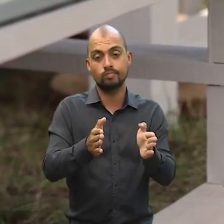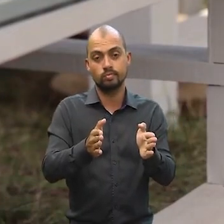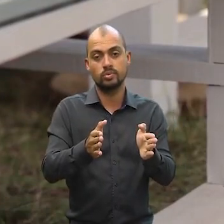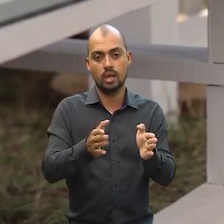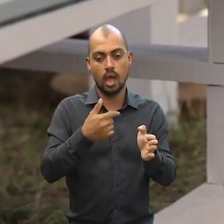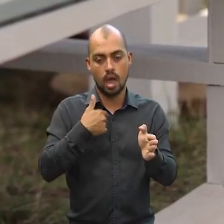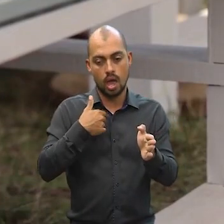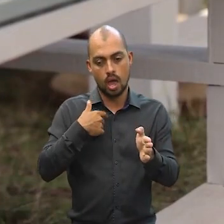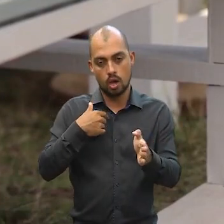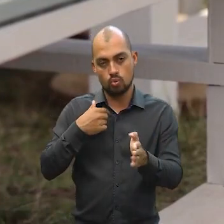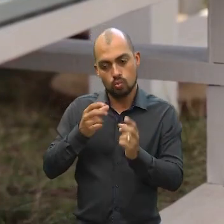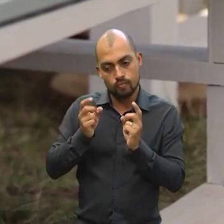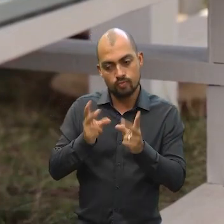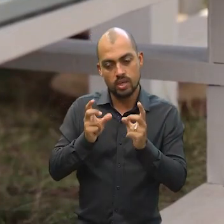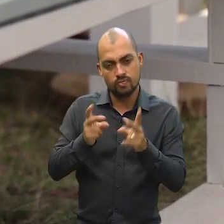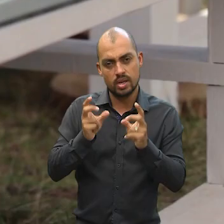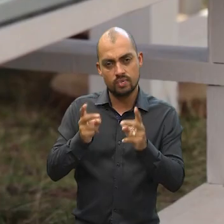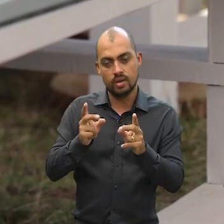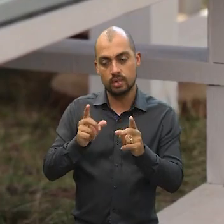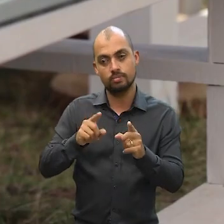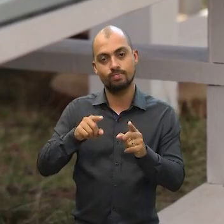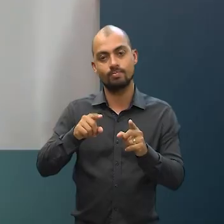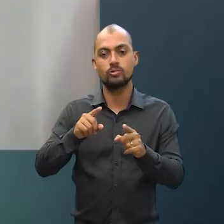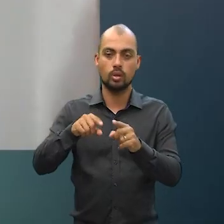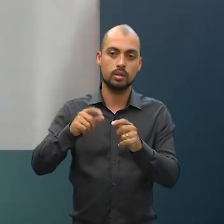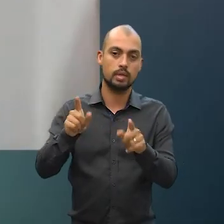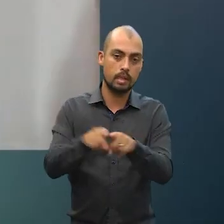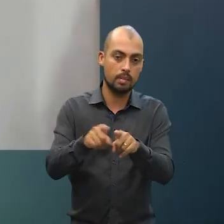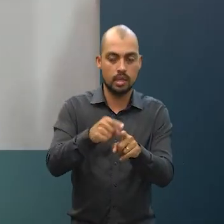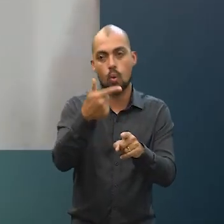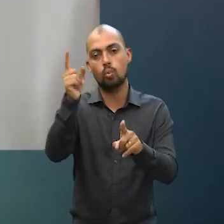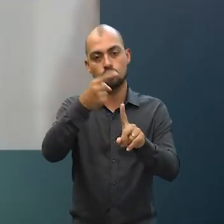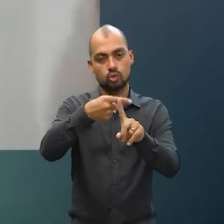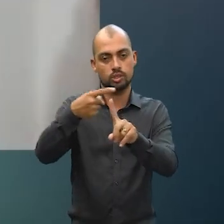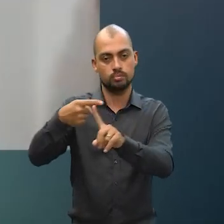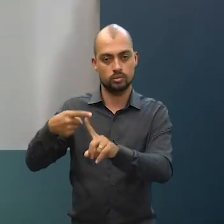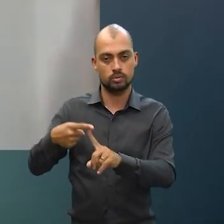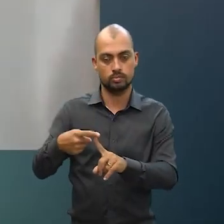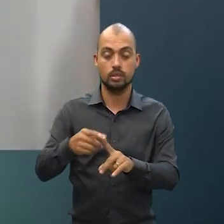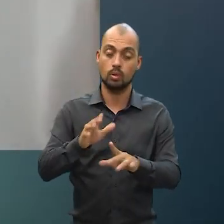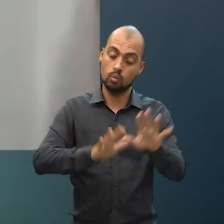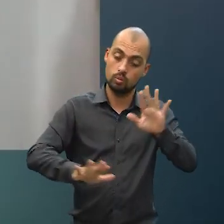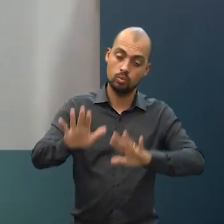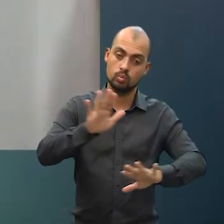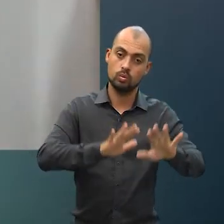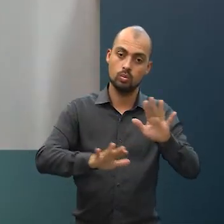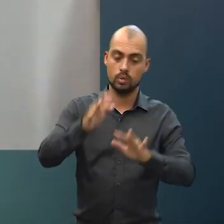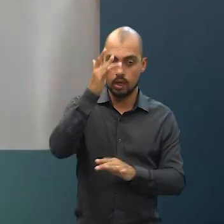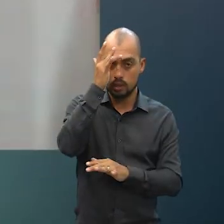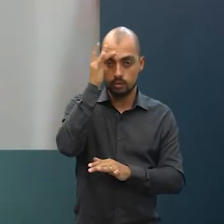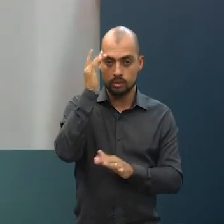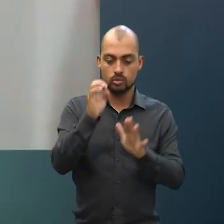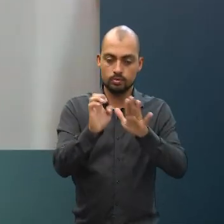minhas fichas ali num único produto, né? Então, esse é o cuidado que o empreendedor tem que ter no sentido